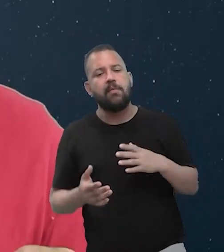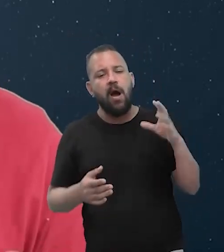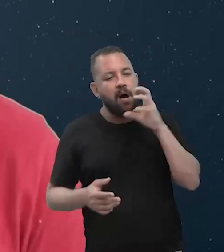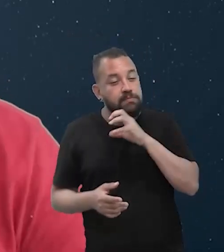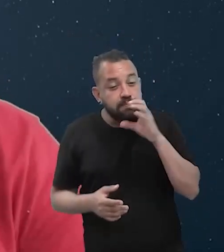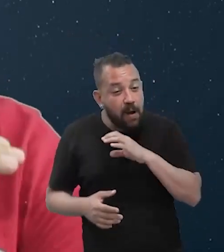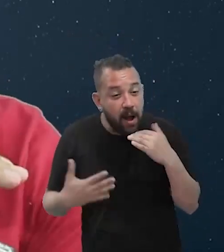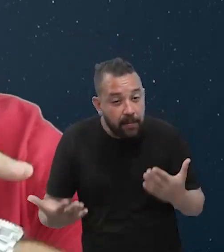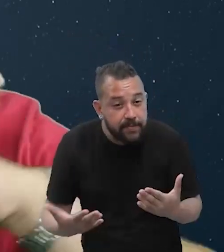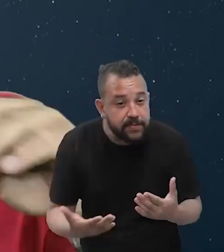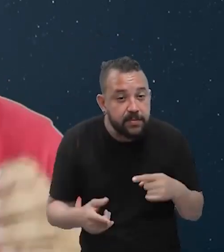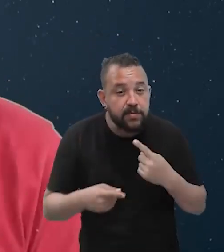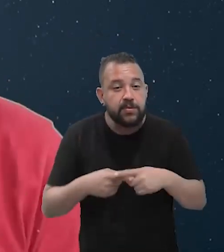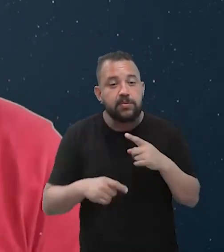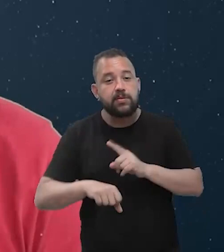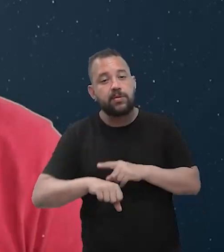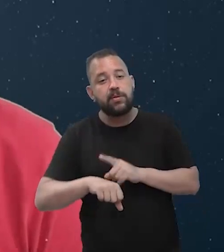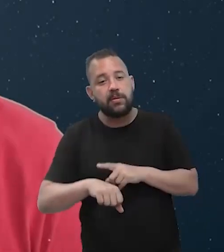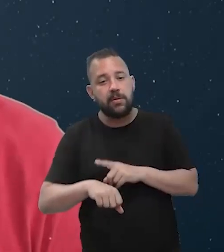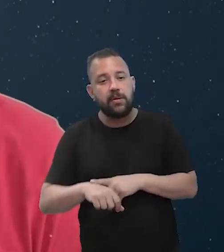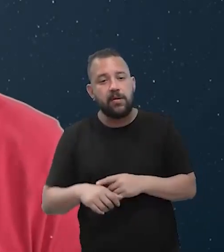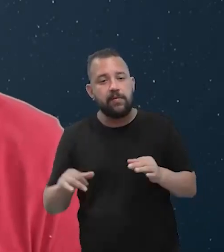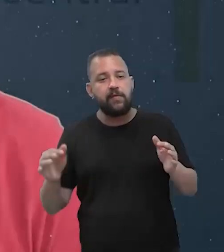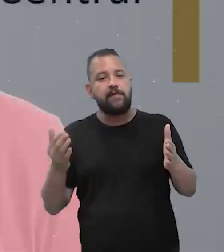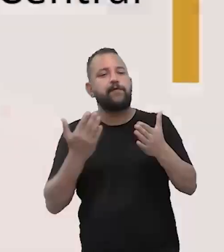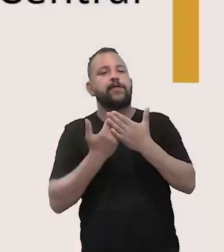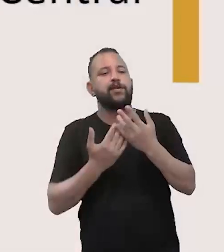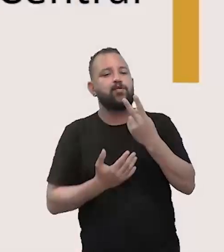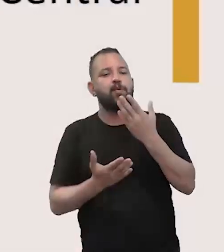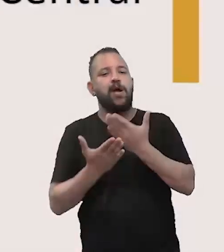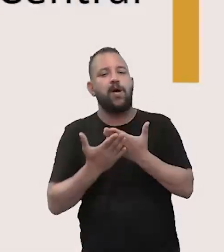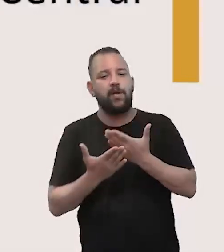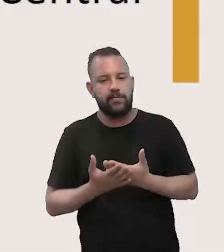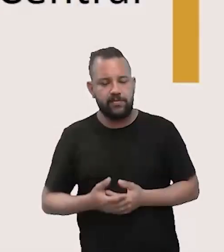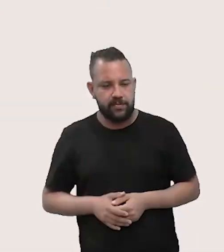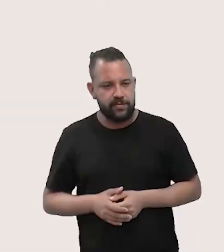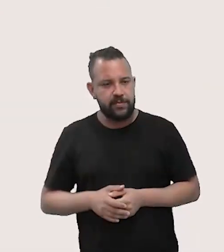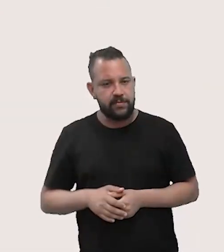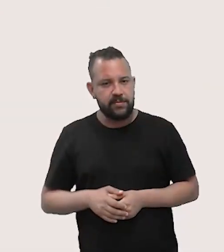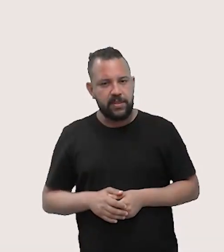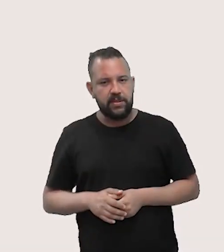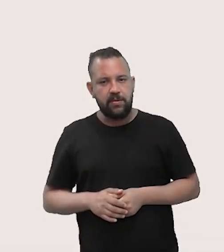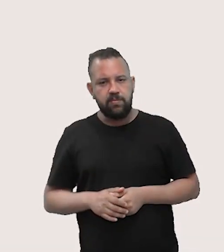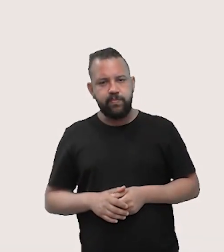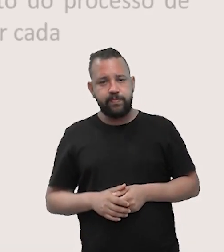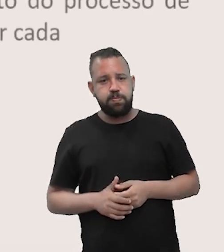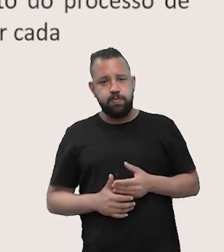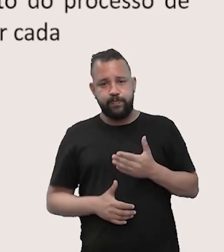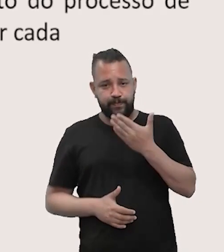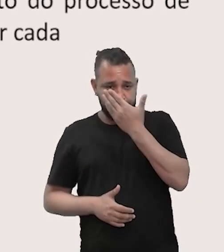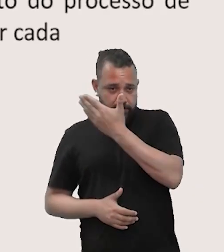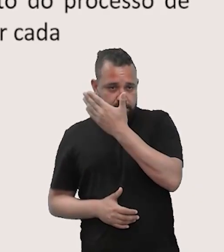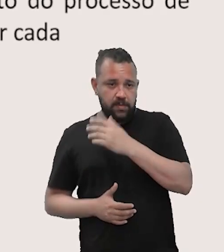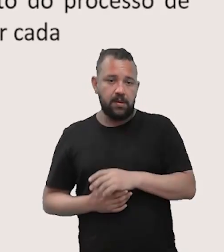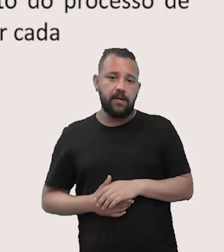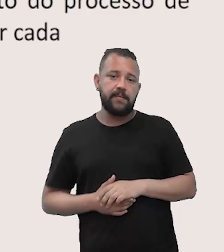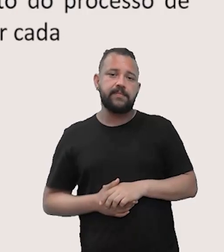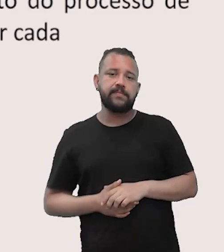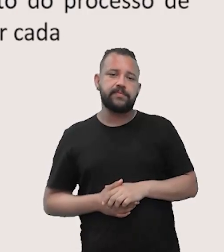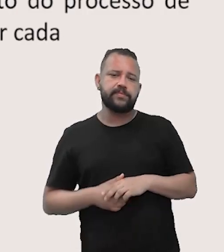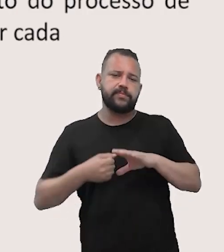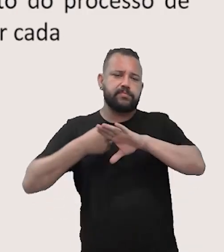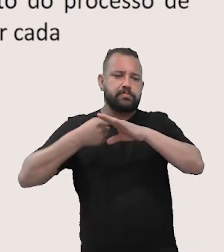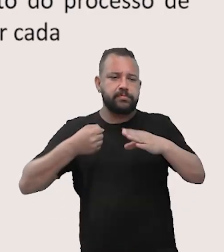a nosso favor. Vamos fechar tudo com 2 aulas. Robertão, tela geral. Meu povo, todas as vezes